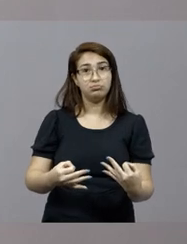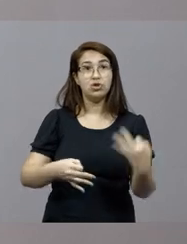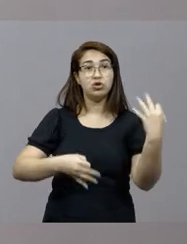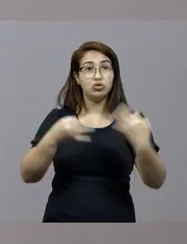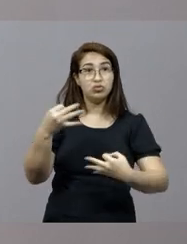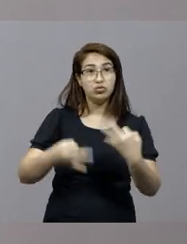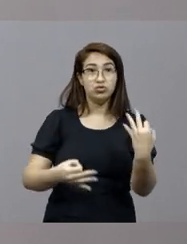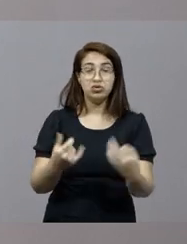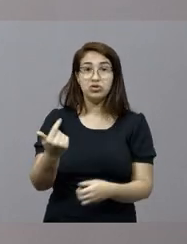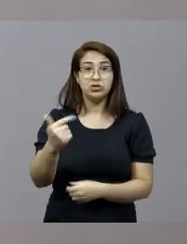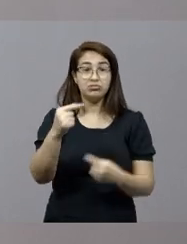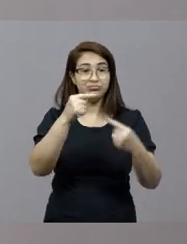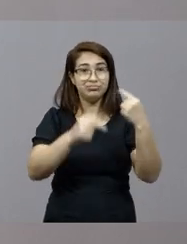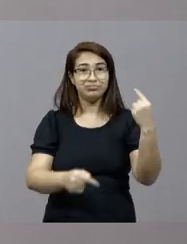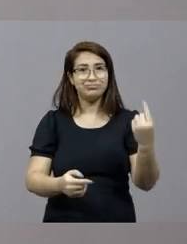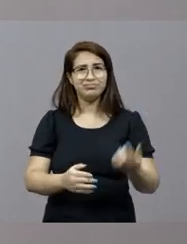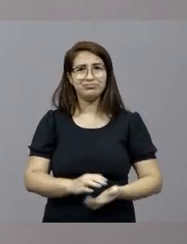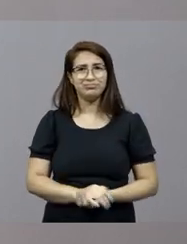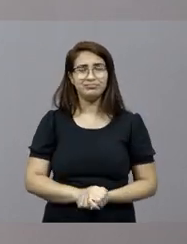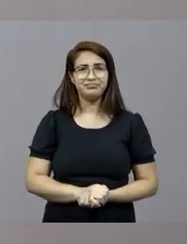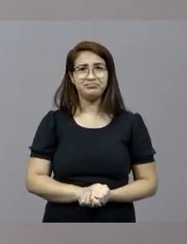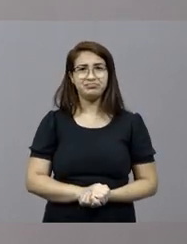fez.